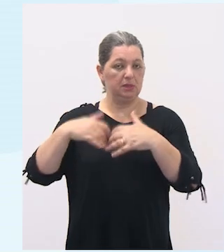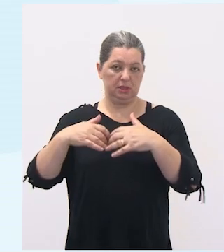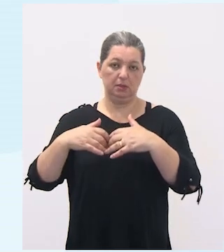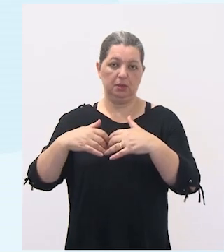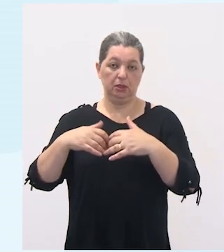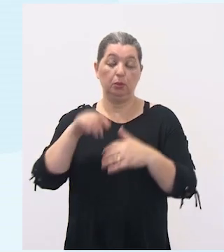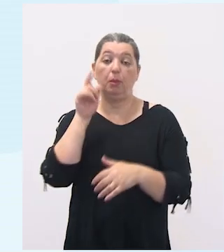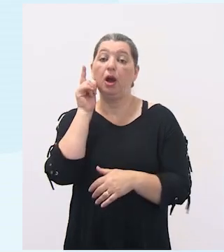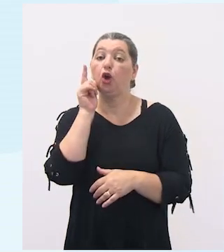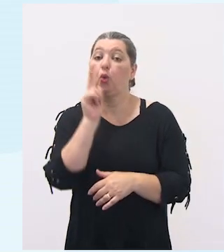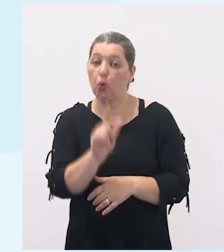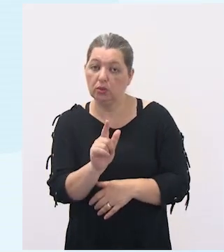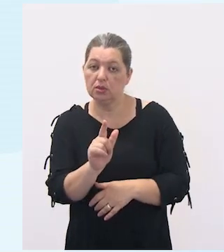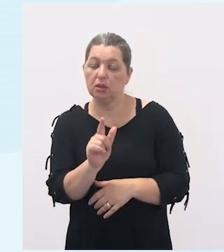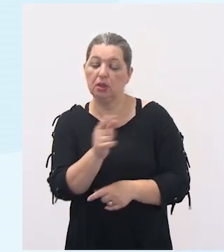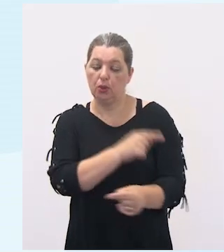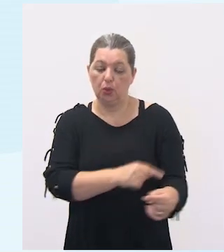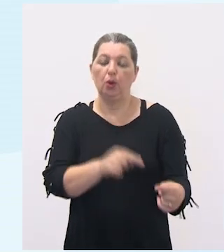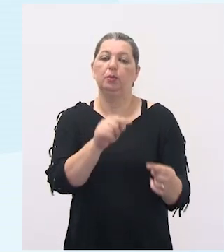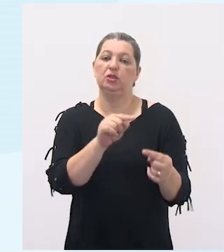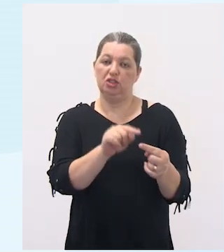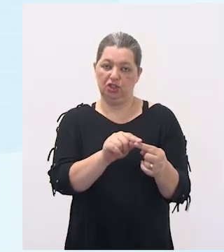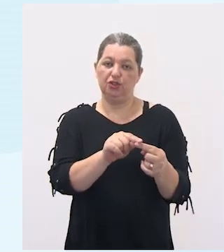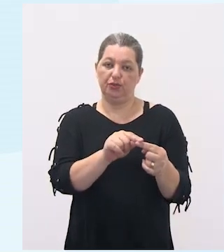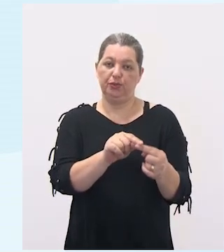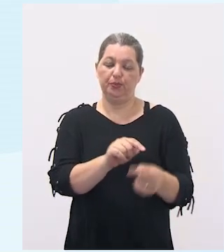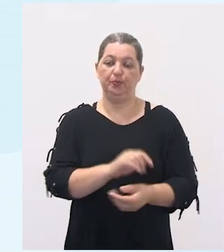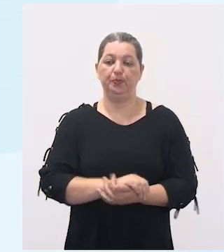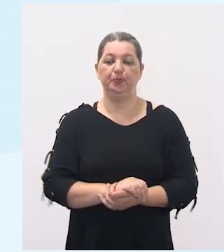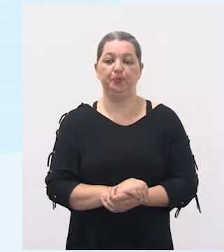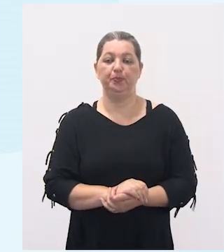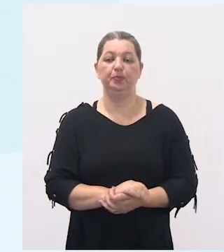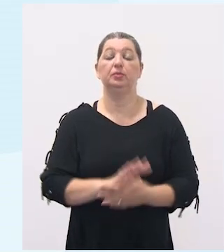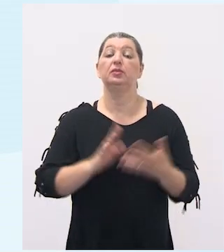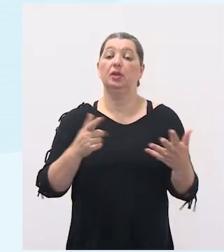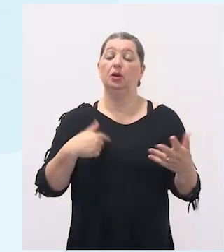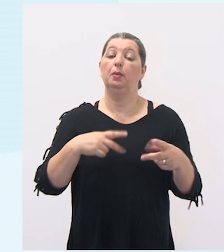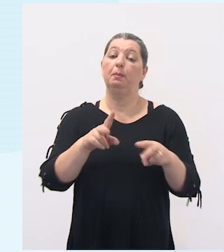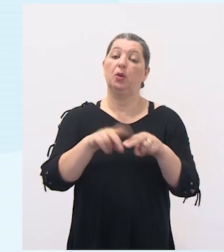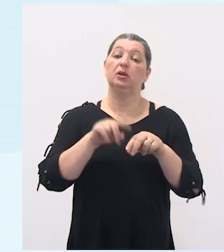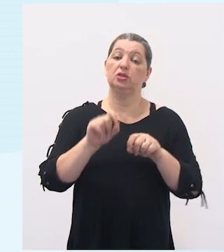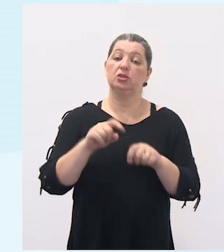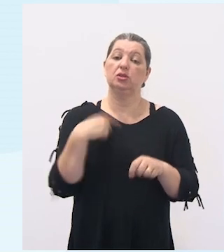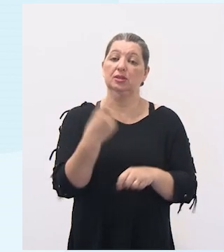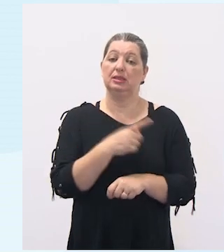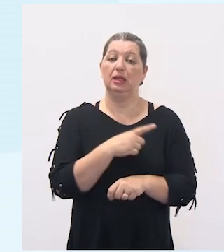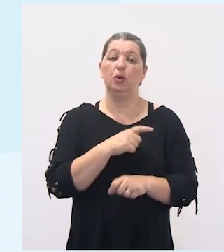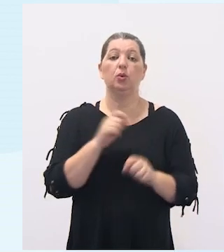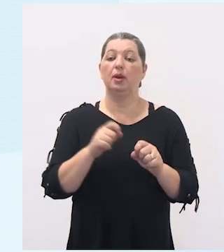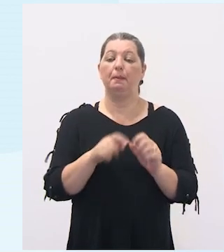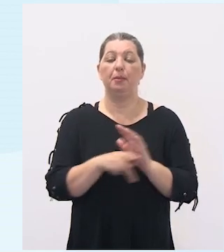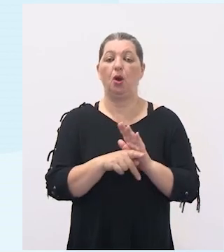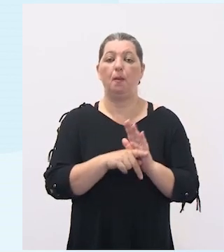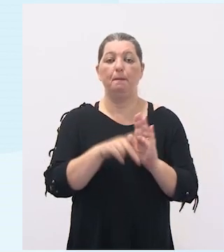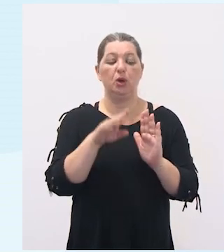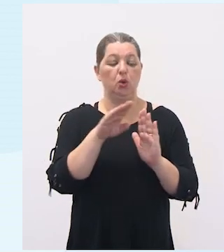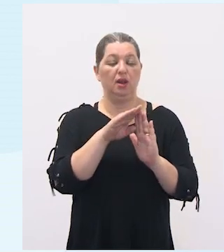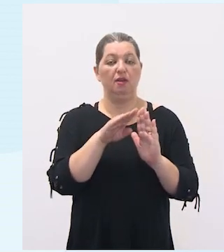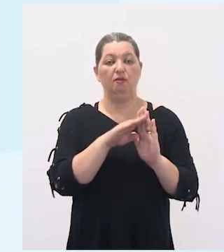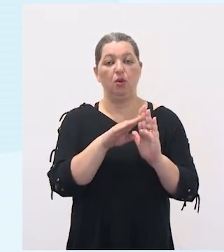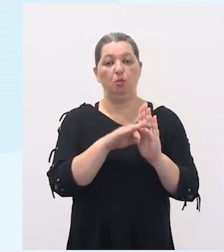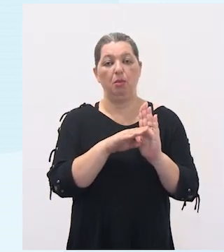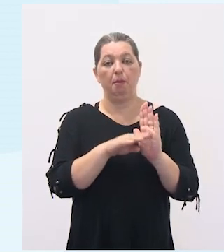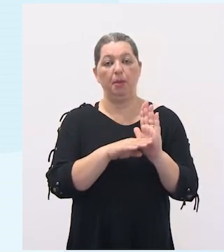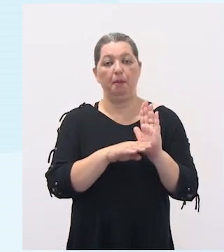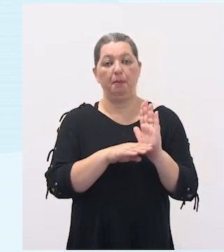para conseguir atingir essa habilidade. Então, por isso que a gente tem aqui os níveis de proficiência. Então